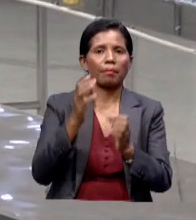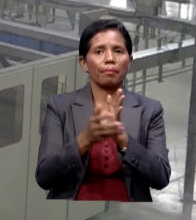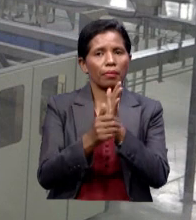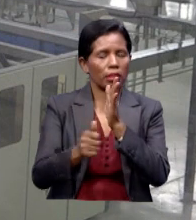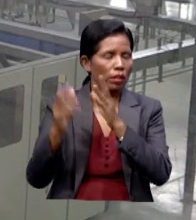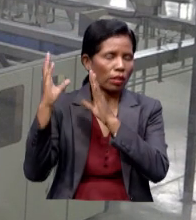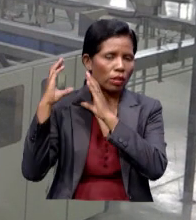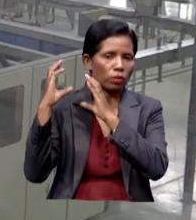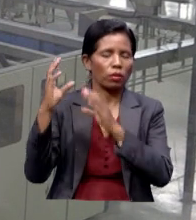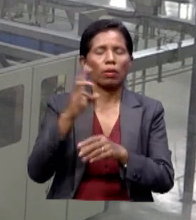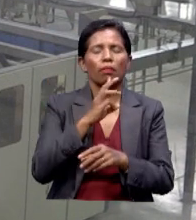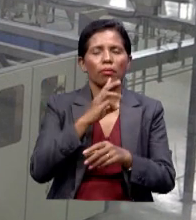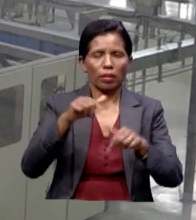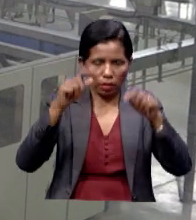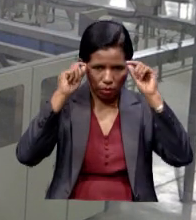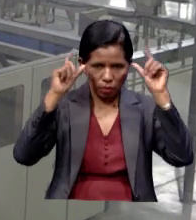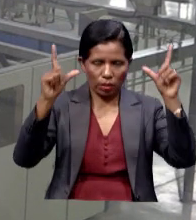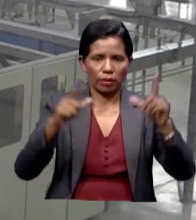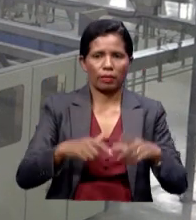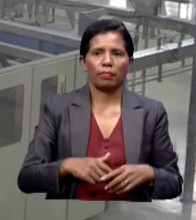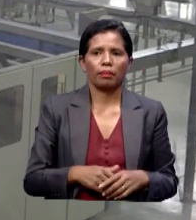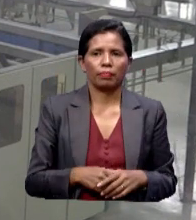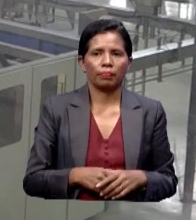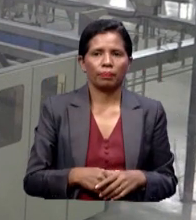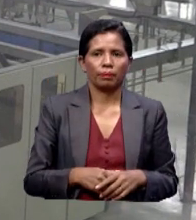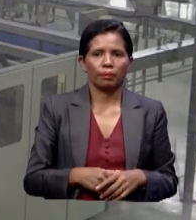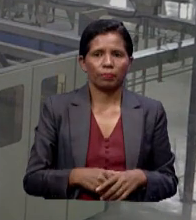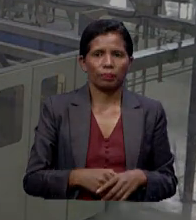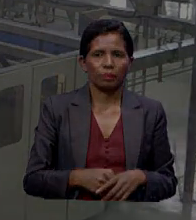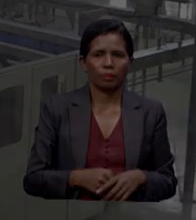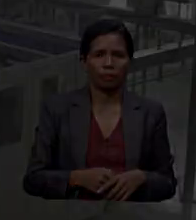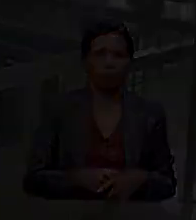ne be produz iha Timor-Leste. Juliana Pereira, Tito Silva, GMN.